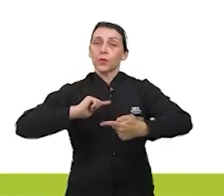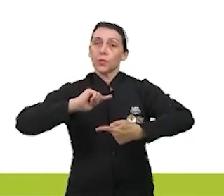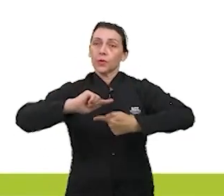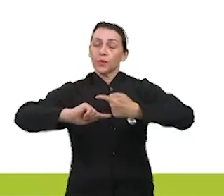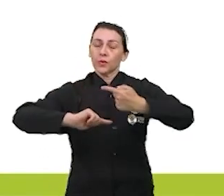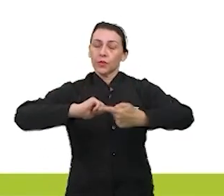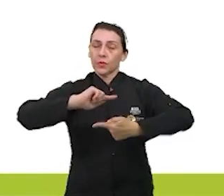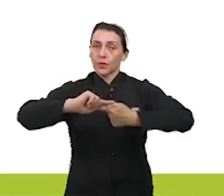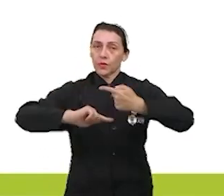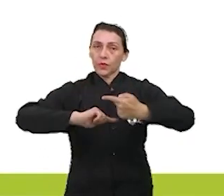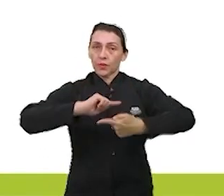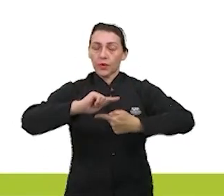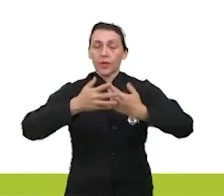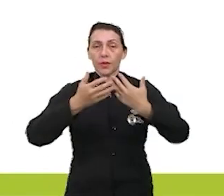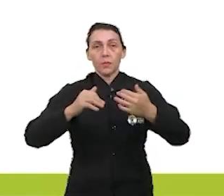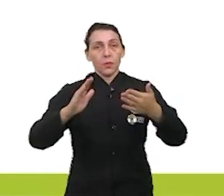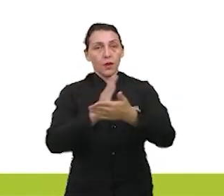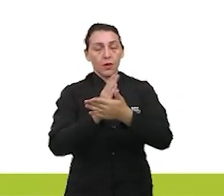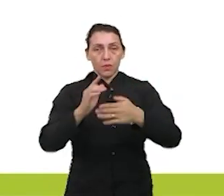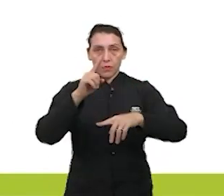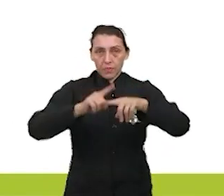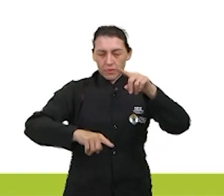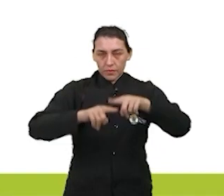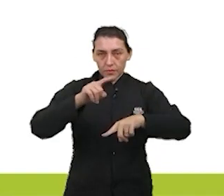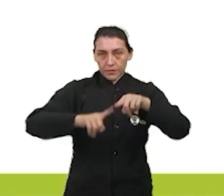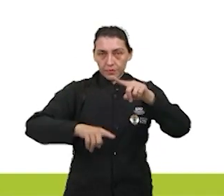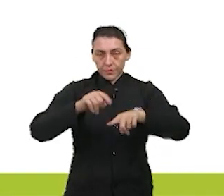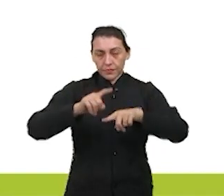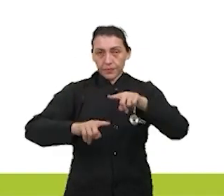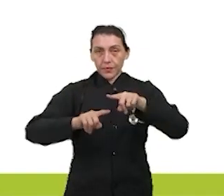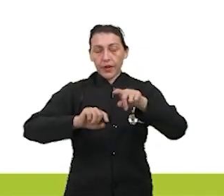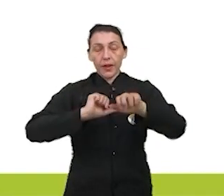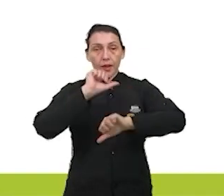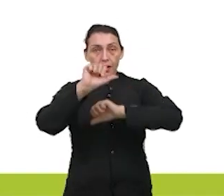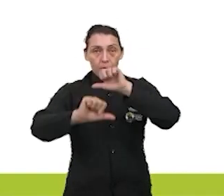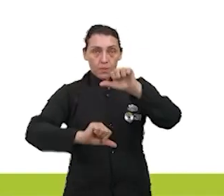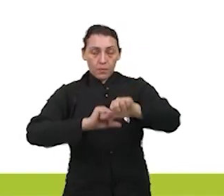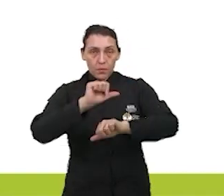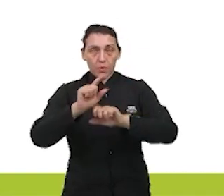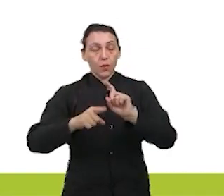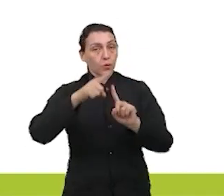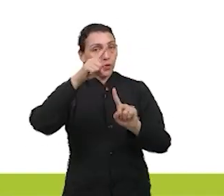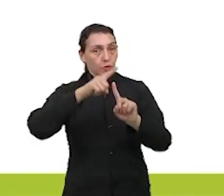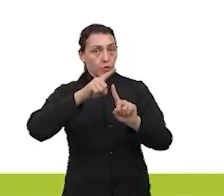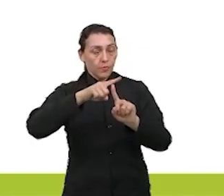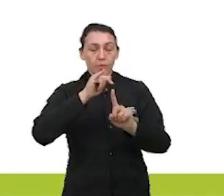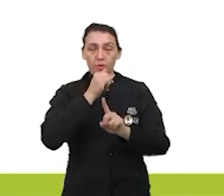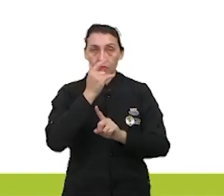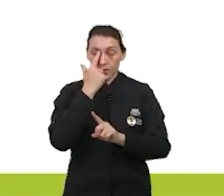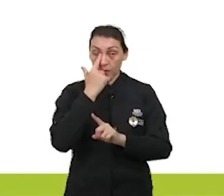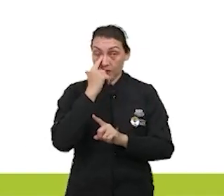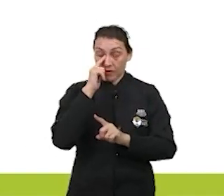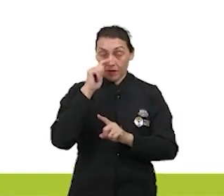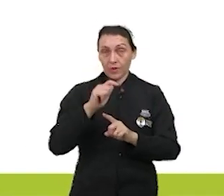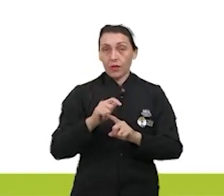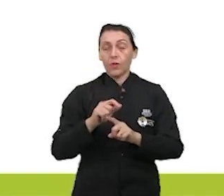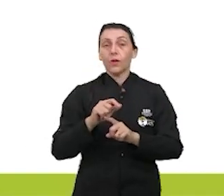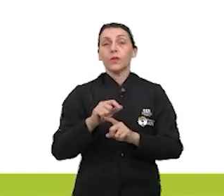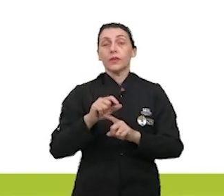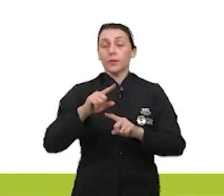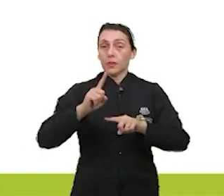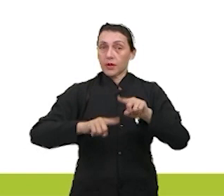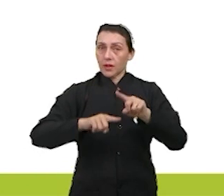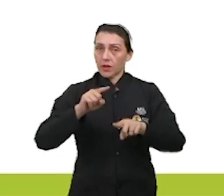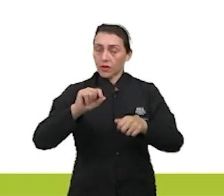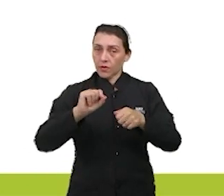é recebida por algum equipamento que a transforma em outro tipo de energia. Qualquer dispositivo que